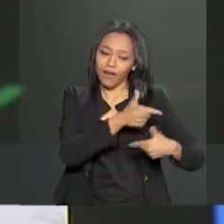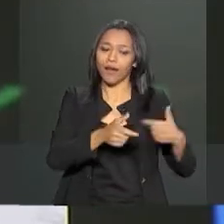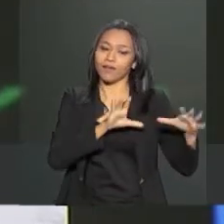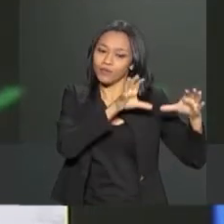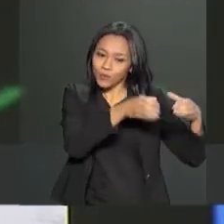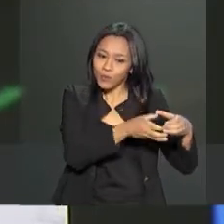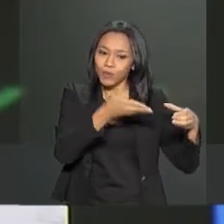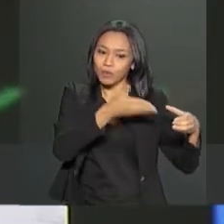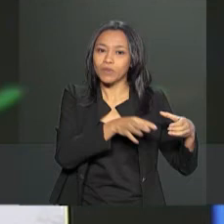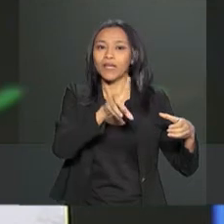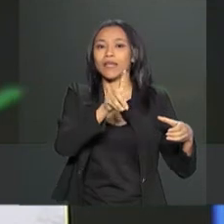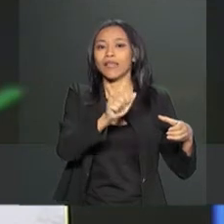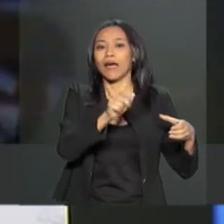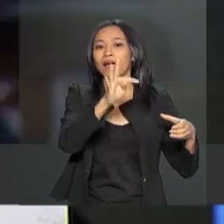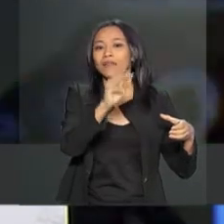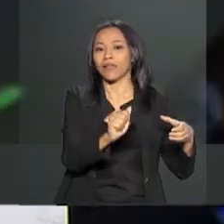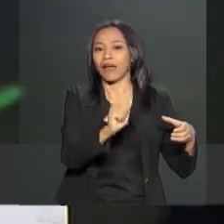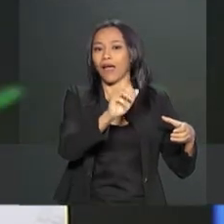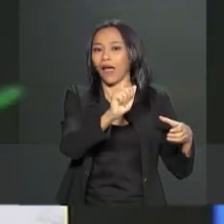águia.